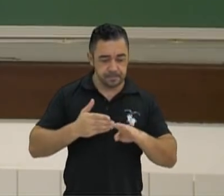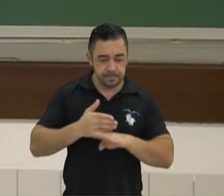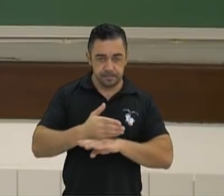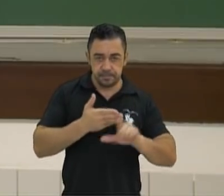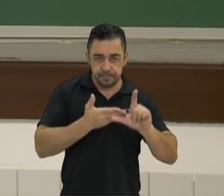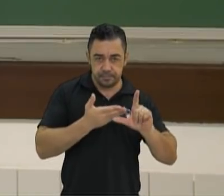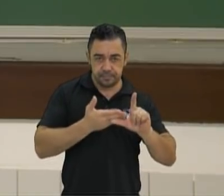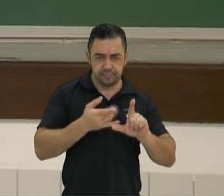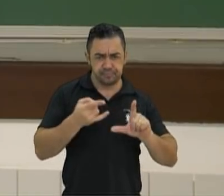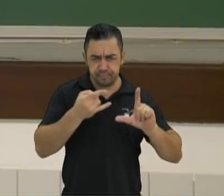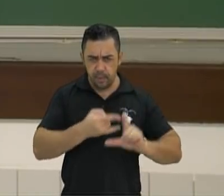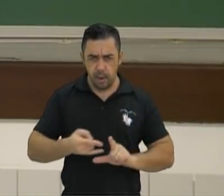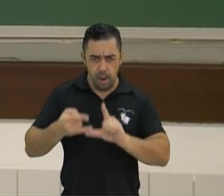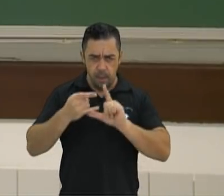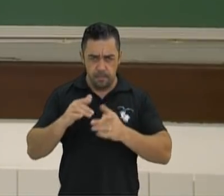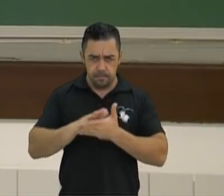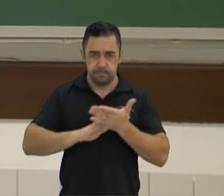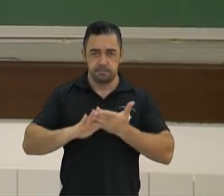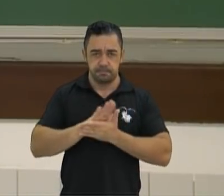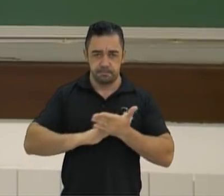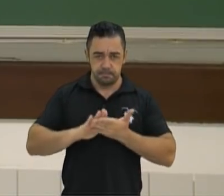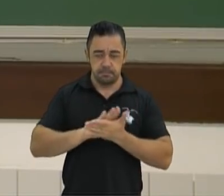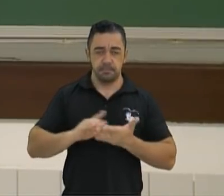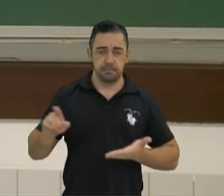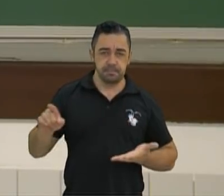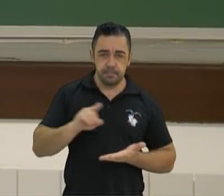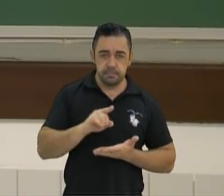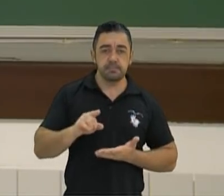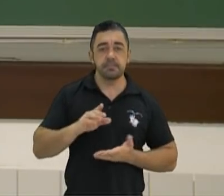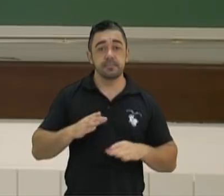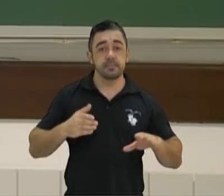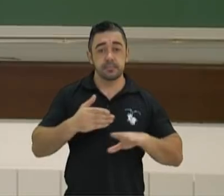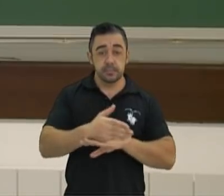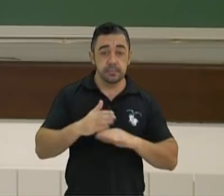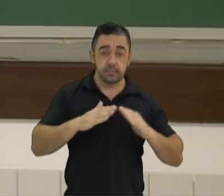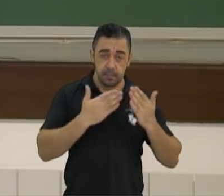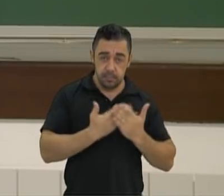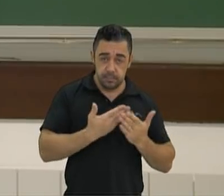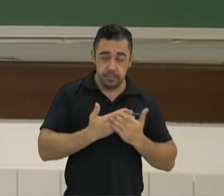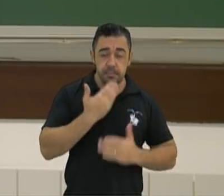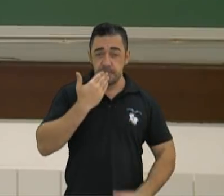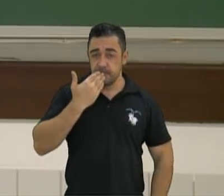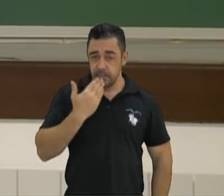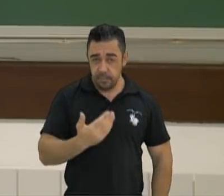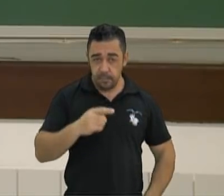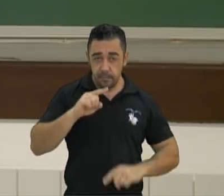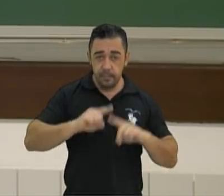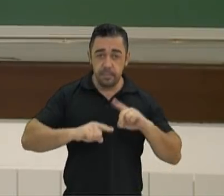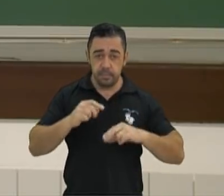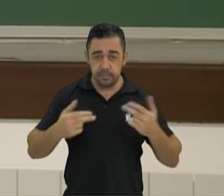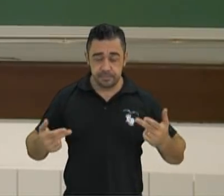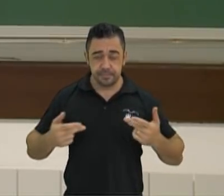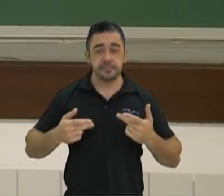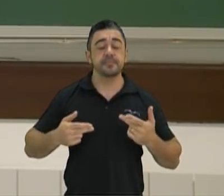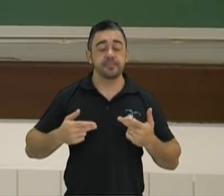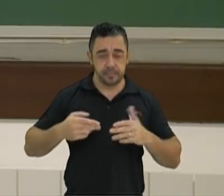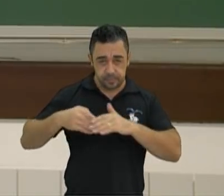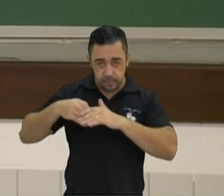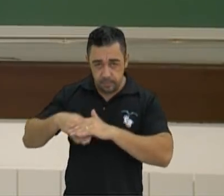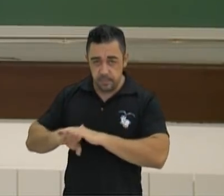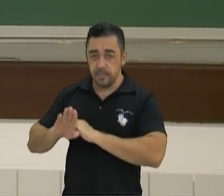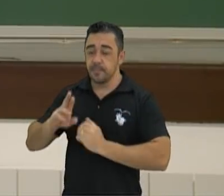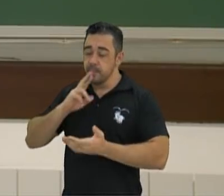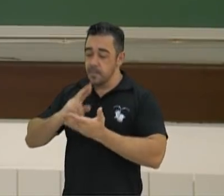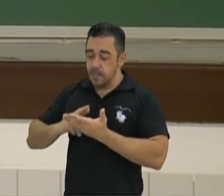às aulas via Meet ou pelo Classroom, procure a sua escola, peça material impresso e não deixe